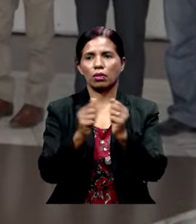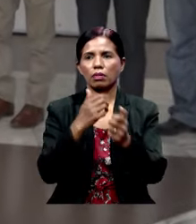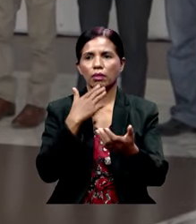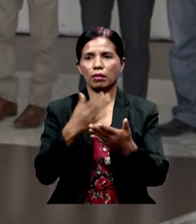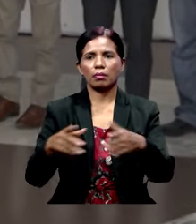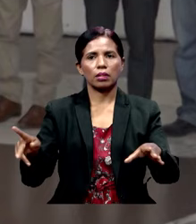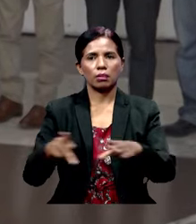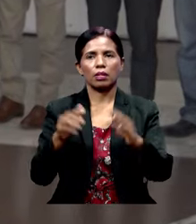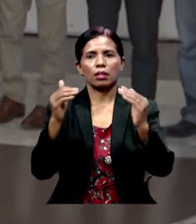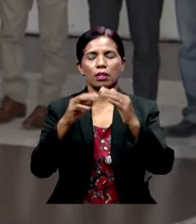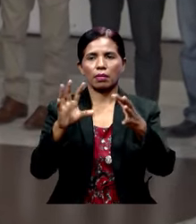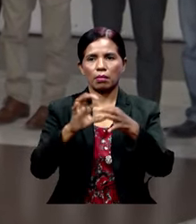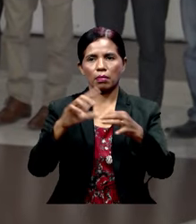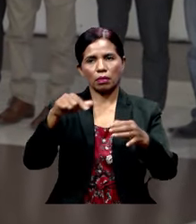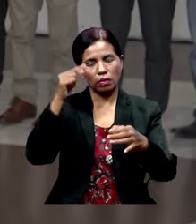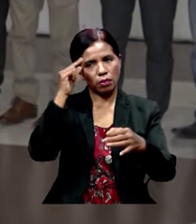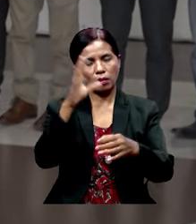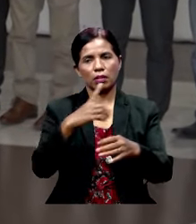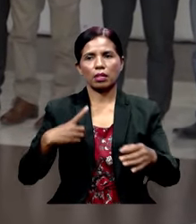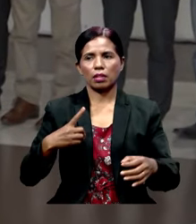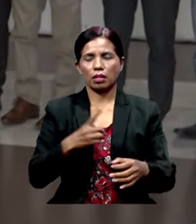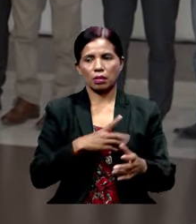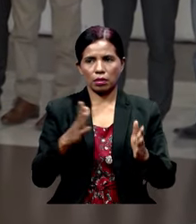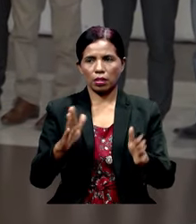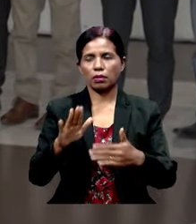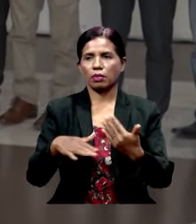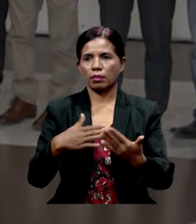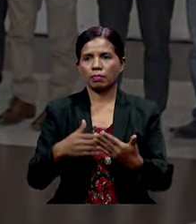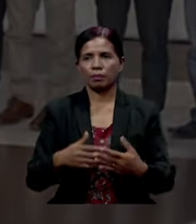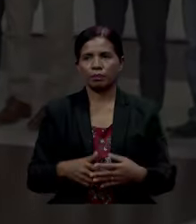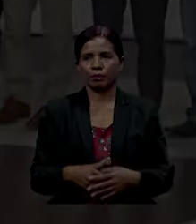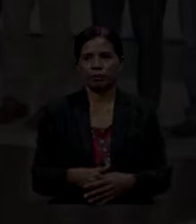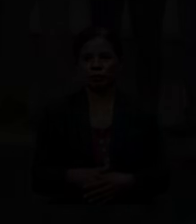Participe cerimonia ne membro governo Balung no deputado Sira, Luciano Amaral, Jaime dos Santos, Ziemen.